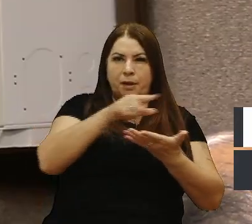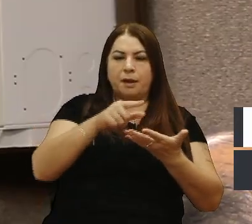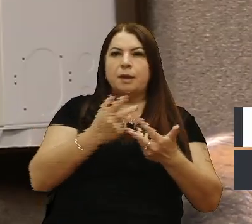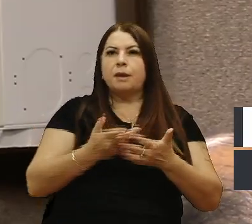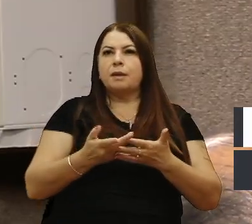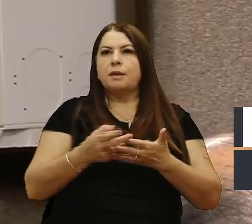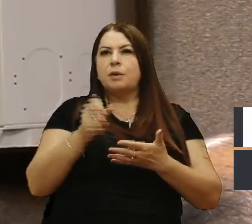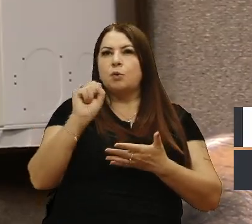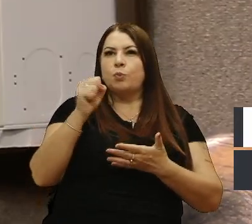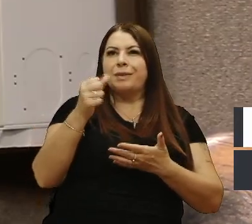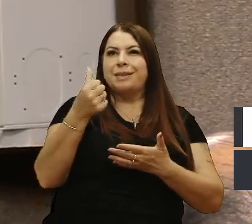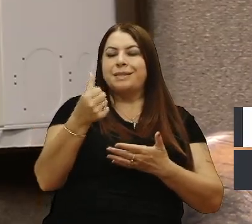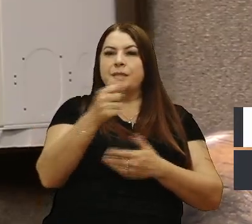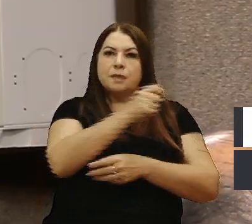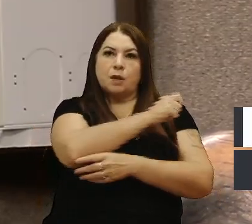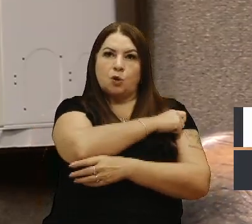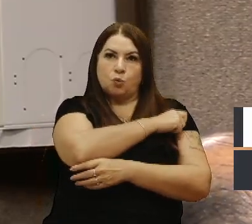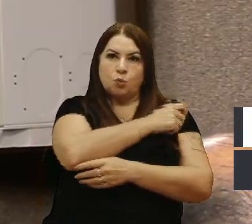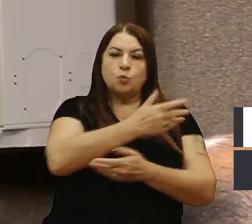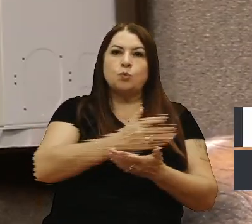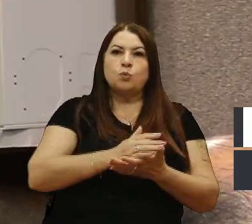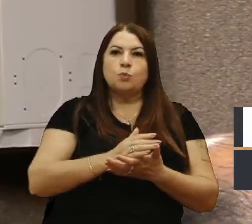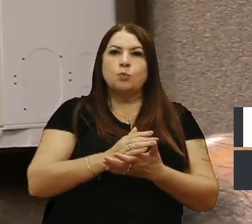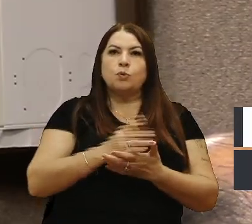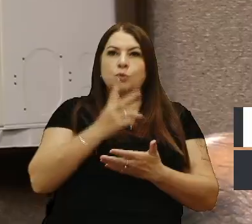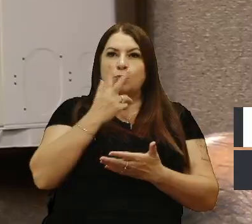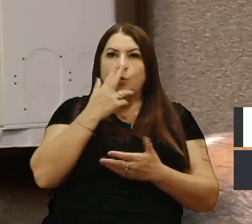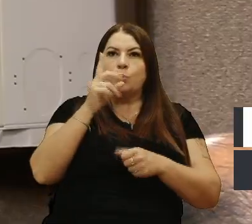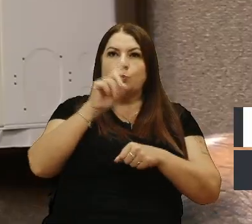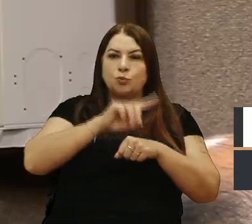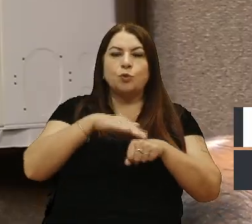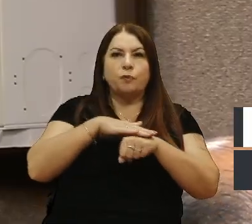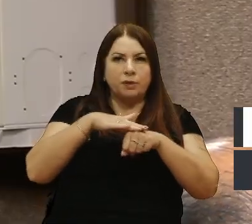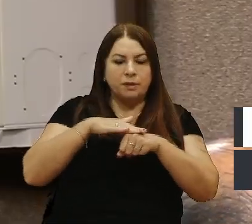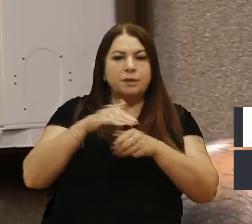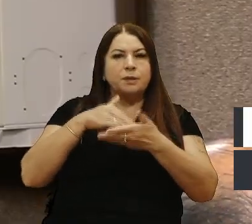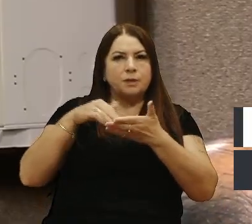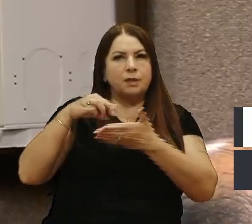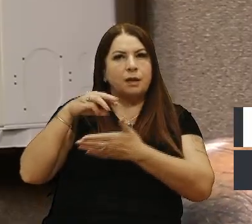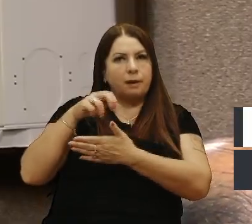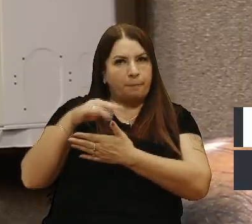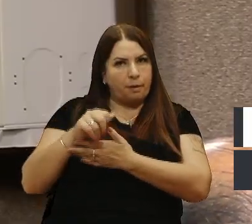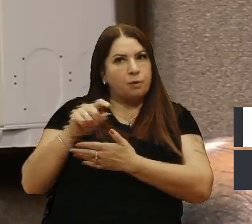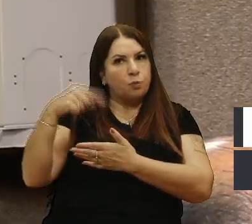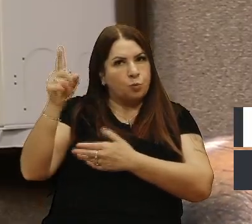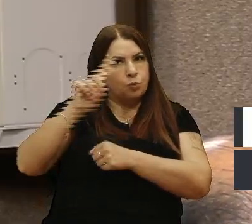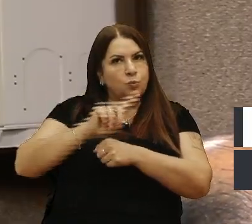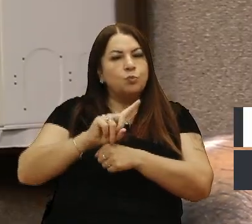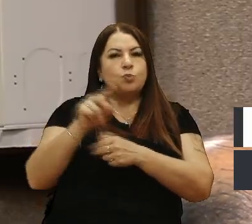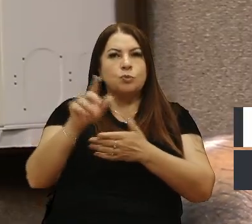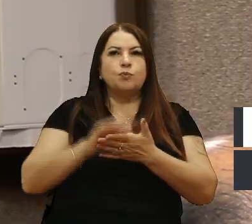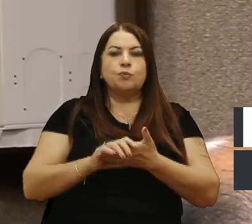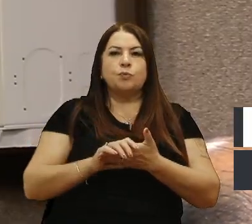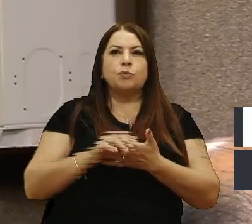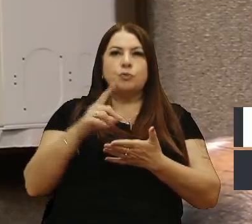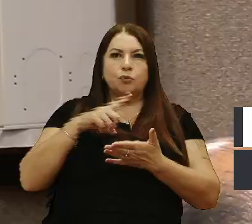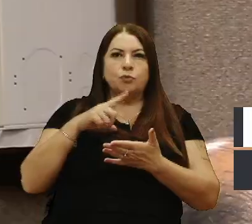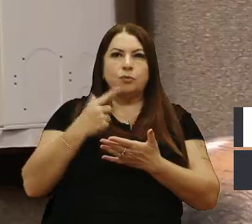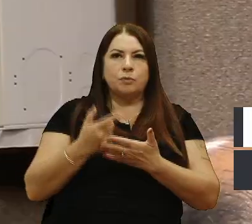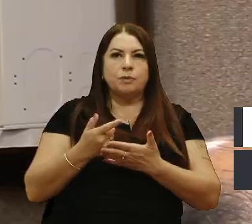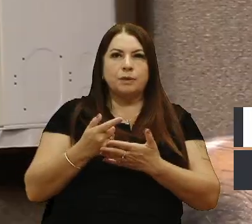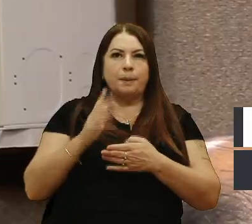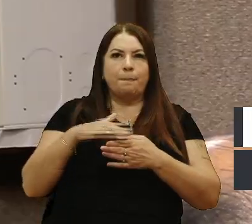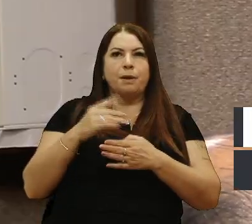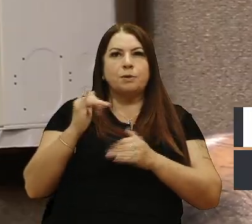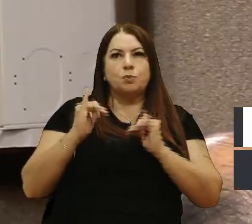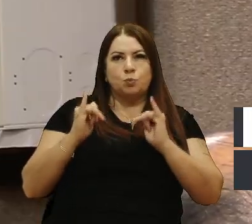de 86 alunos. No mesmo dia já conversei com a secretária Marta e no outro dia já tinha mais